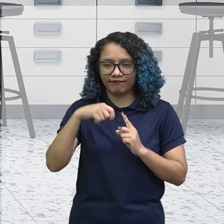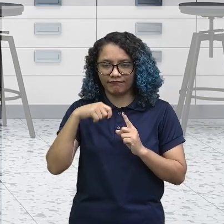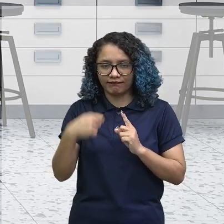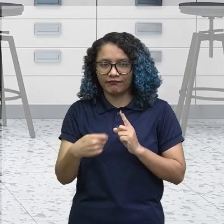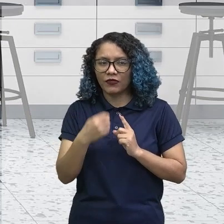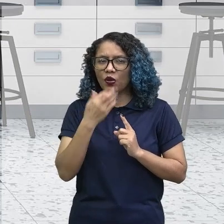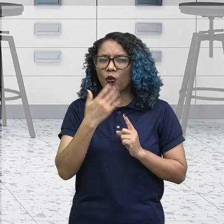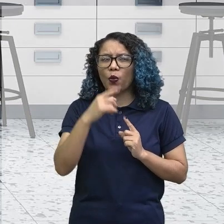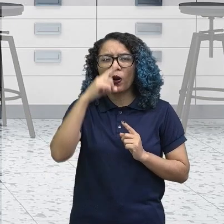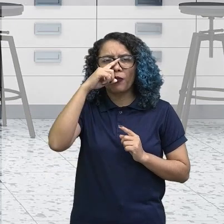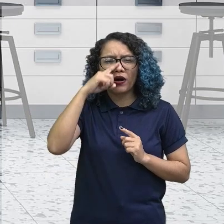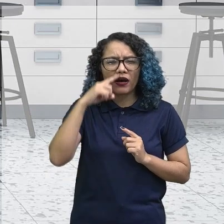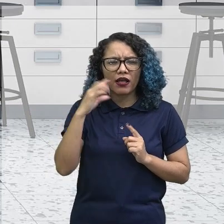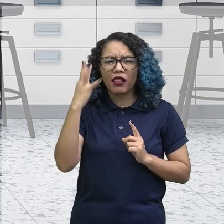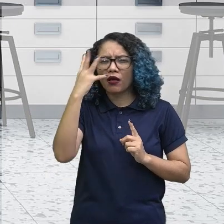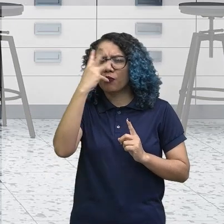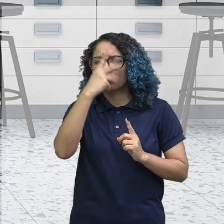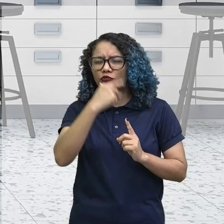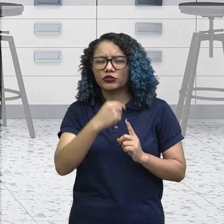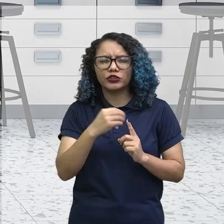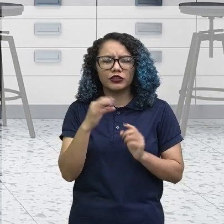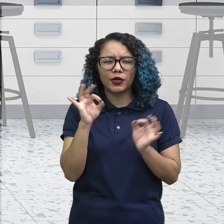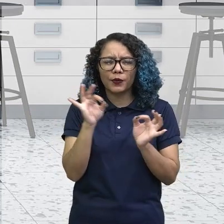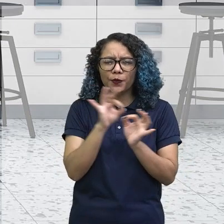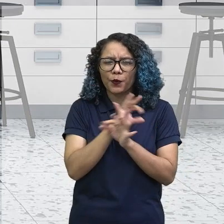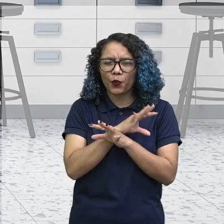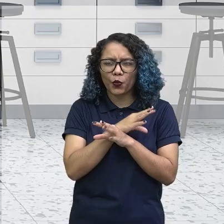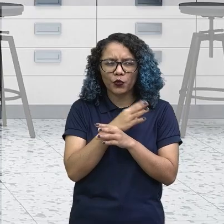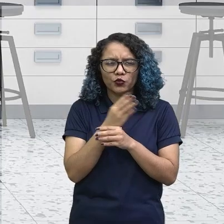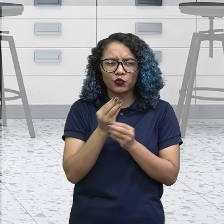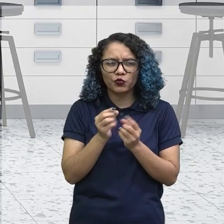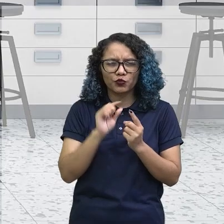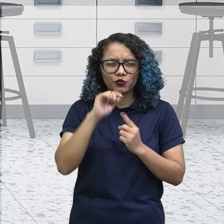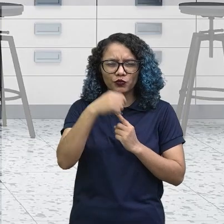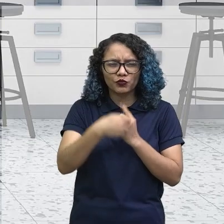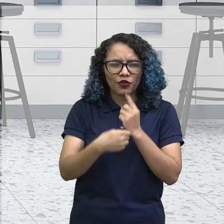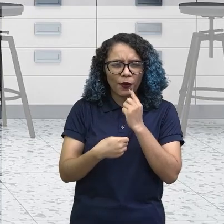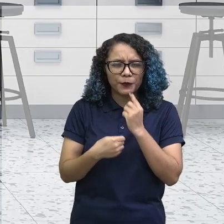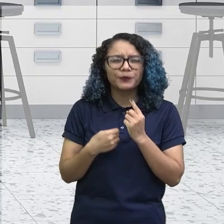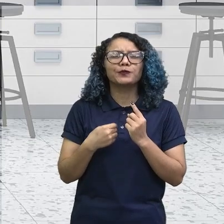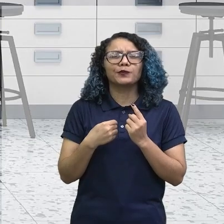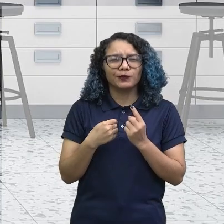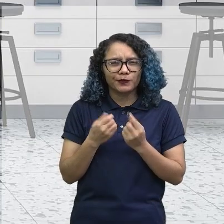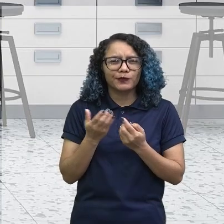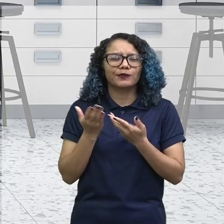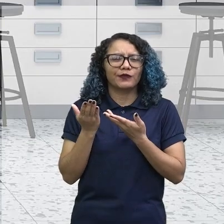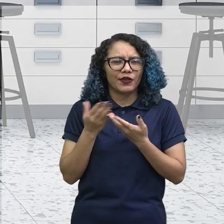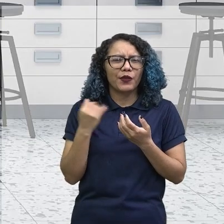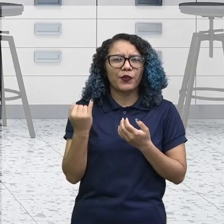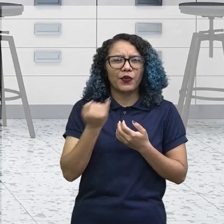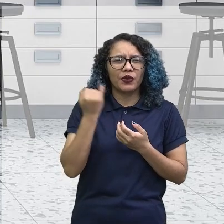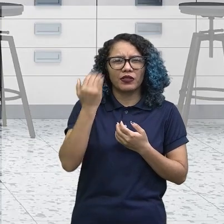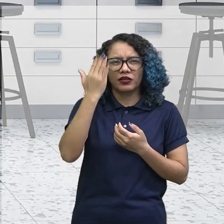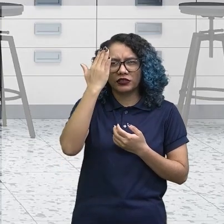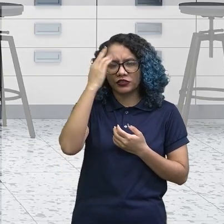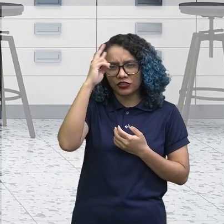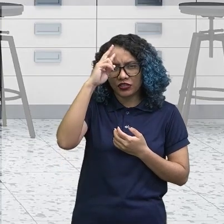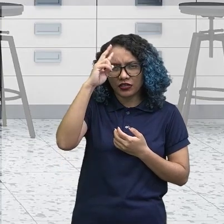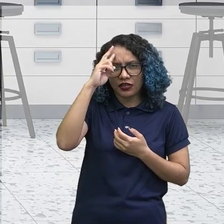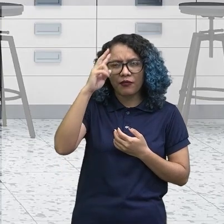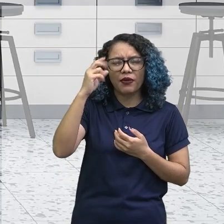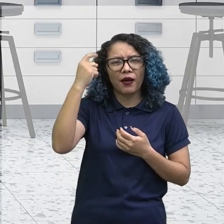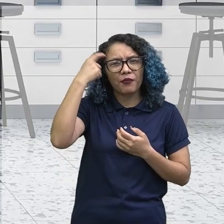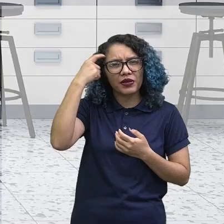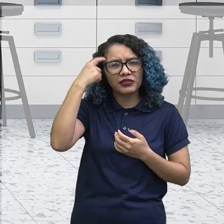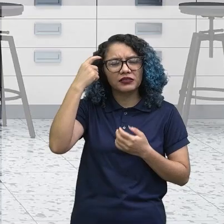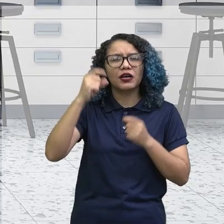amarela, bonitinha, madura, né? Então, é importante a gente pensar um pouquinho no processo de produção